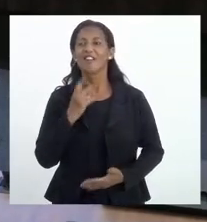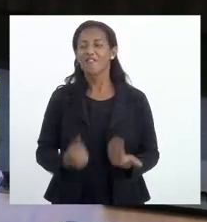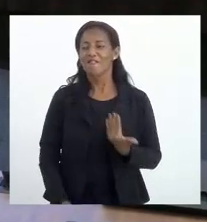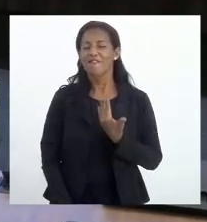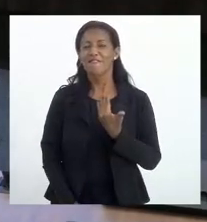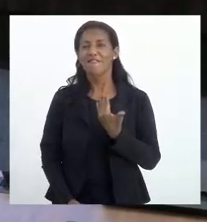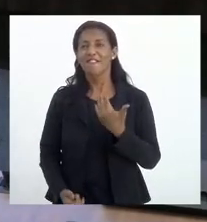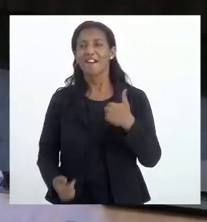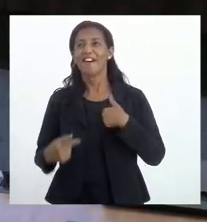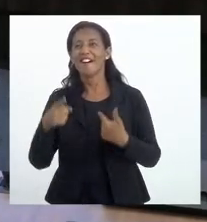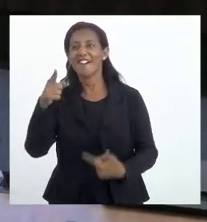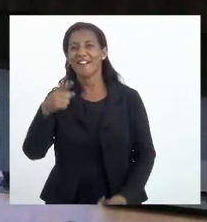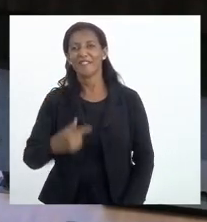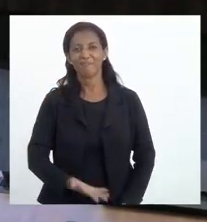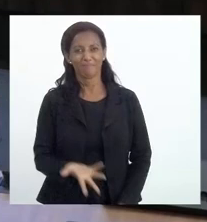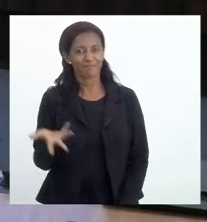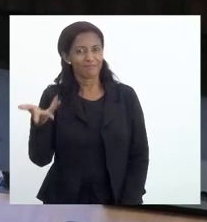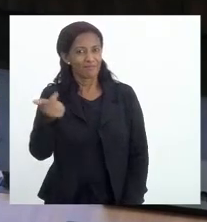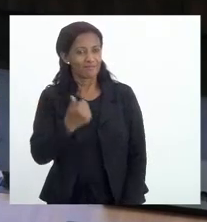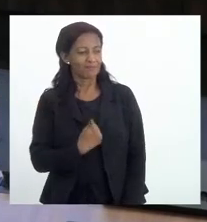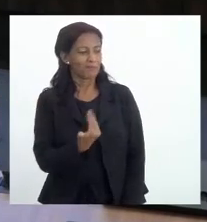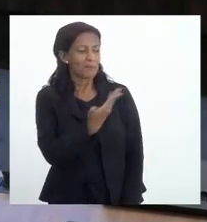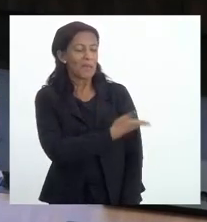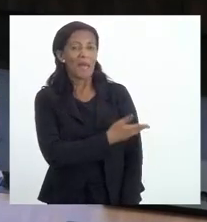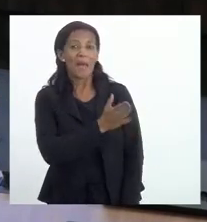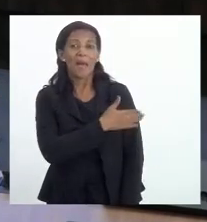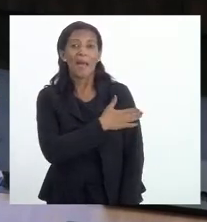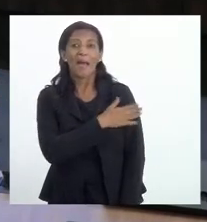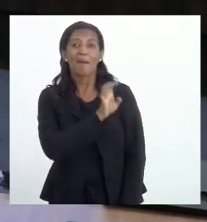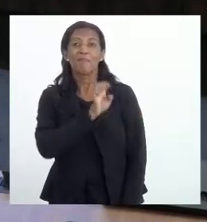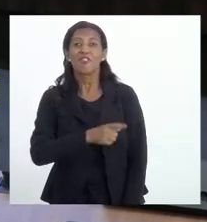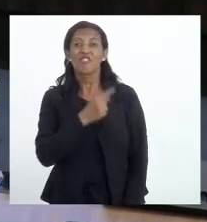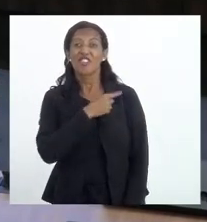minha esquerda. Isso é um grande evento.